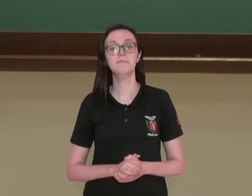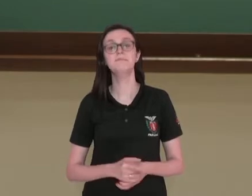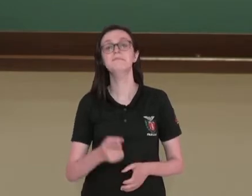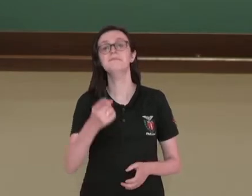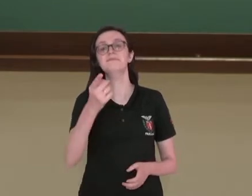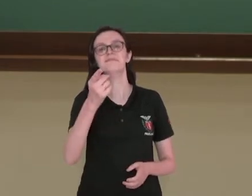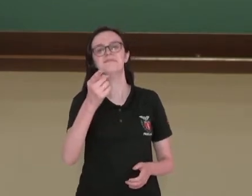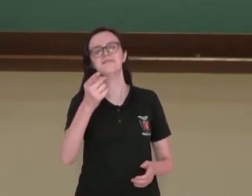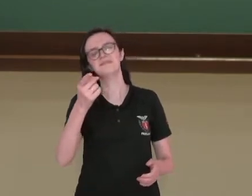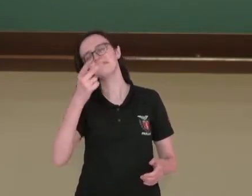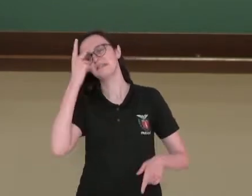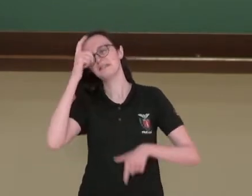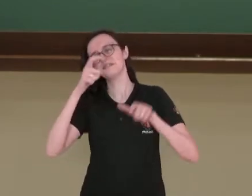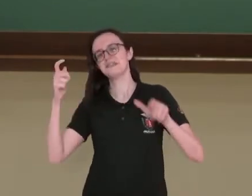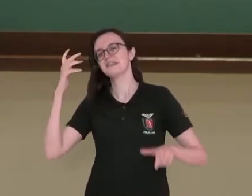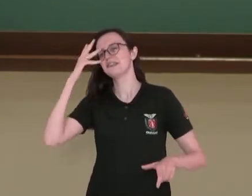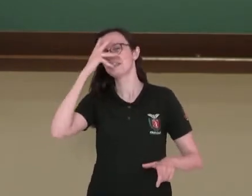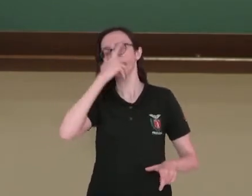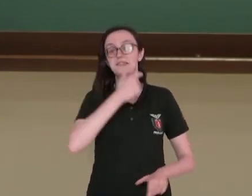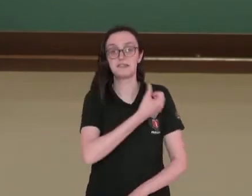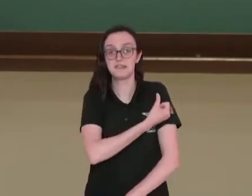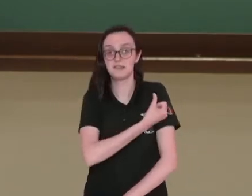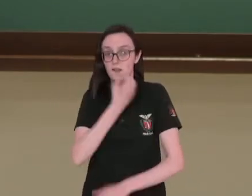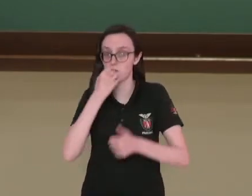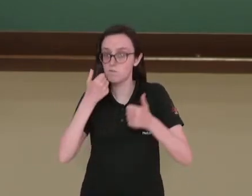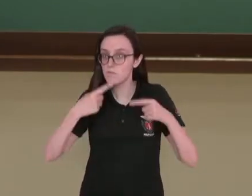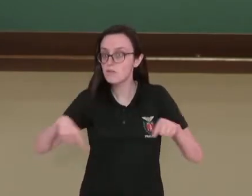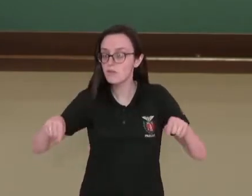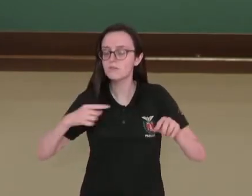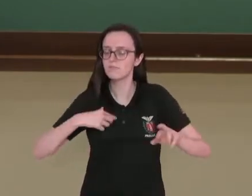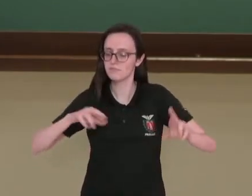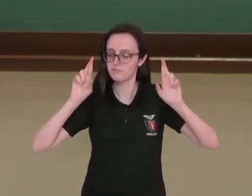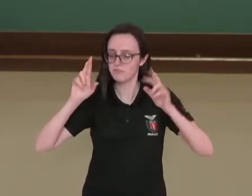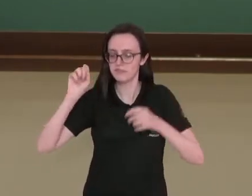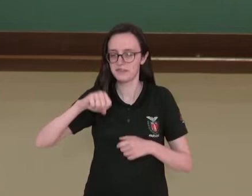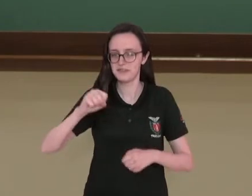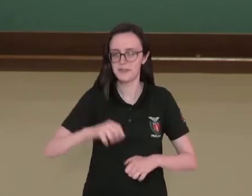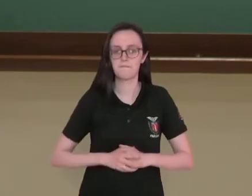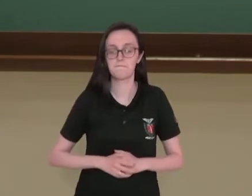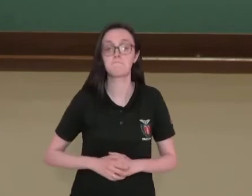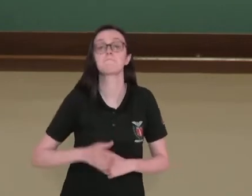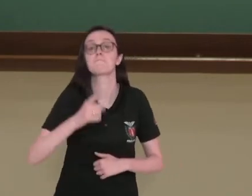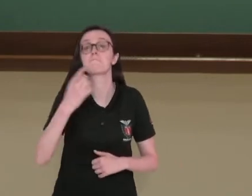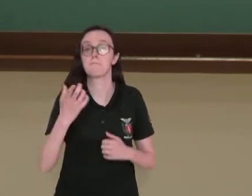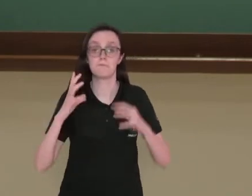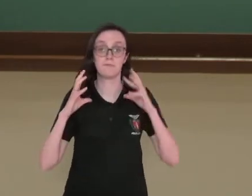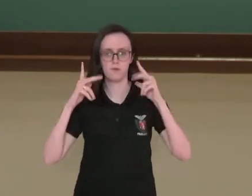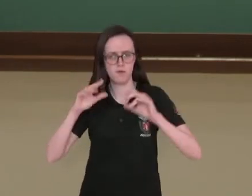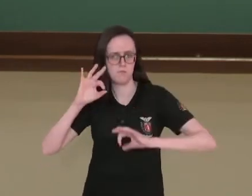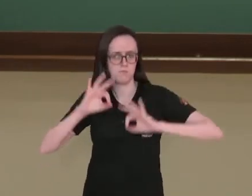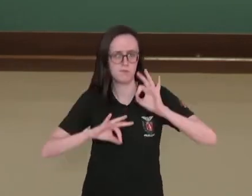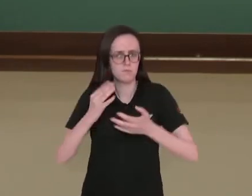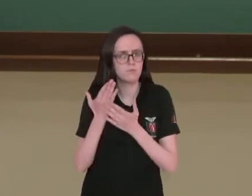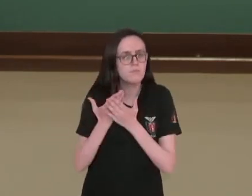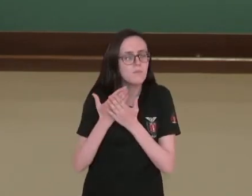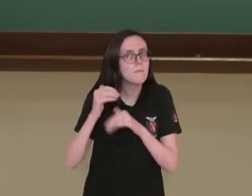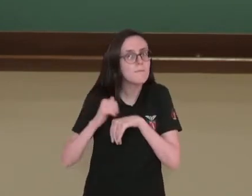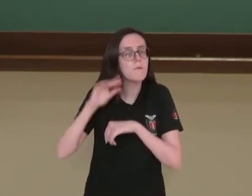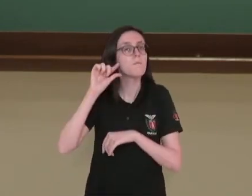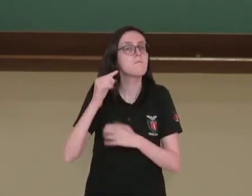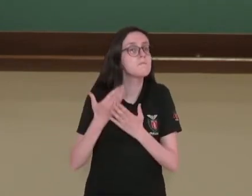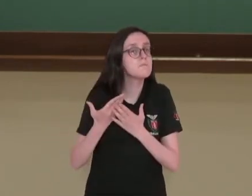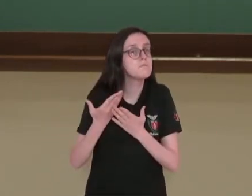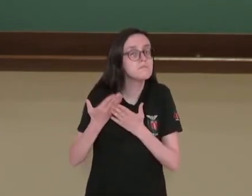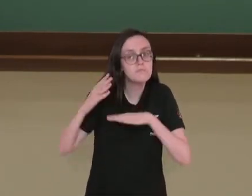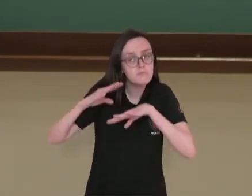Fala, galerinha linda do sexto ano, tudo bem com vocês? Ah, espero que esteja, né? E aí, todo mundo preparado para estudar mais um pouquinho de